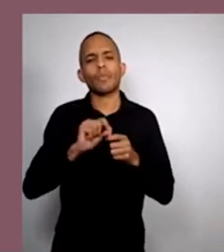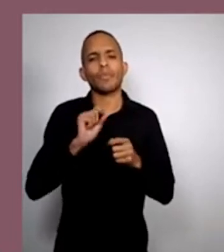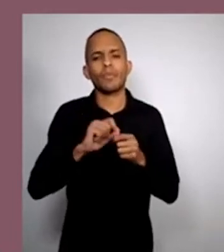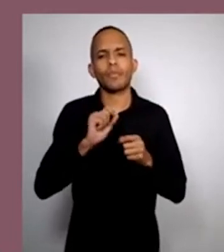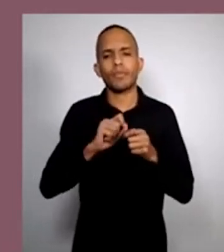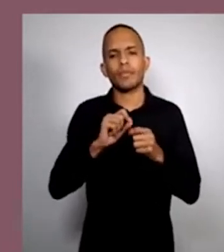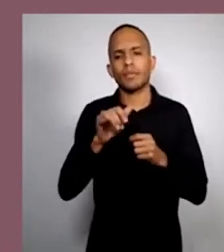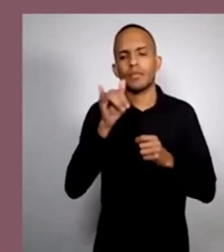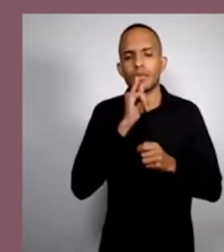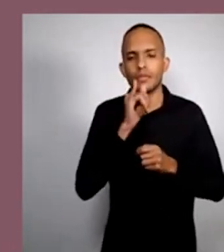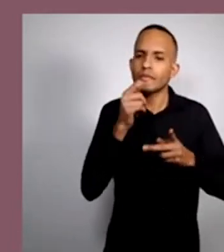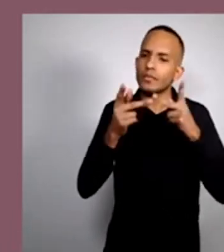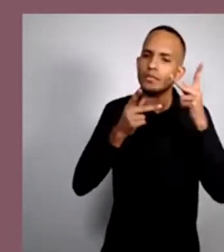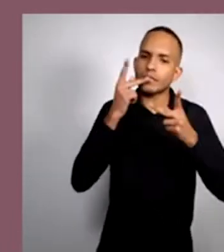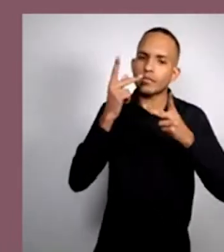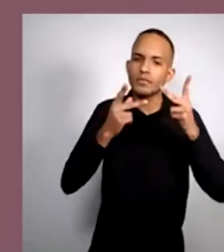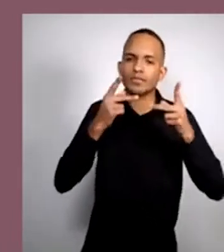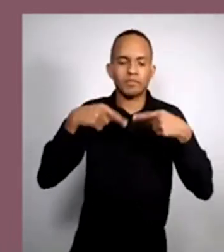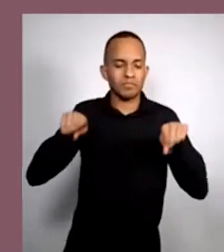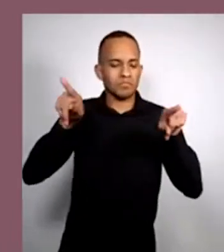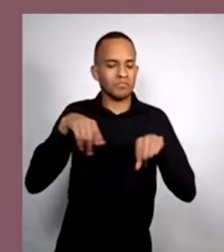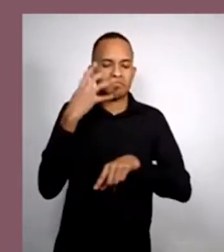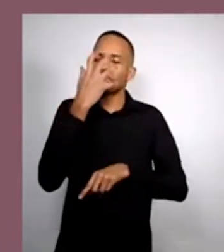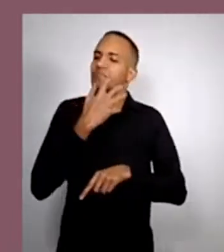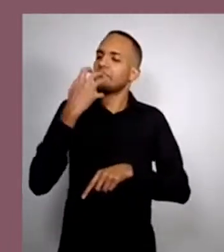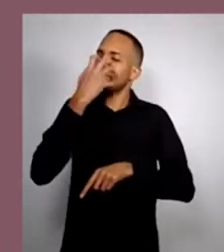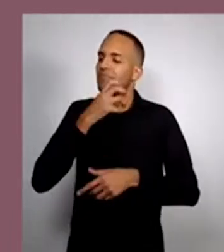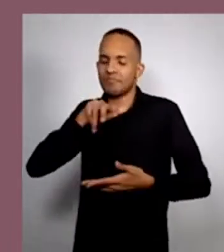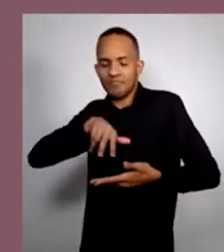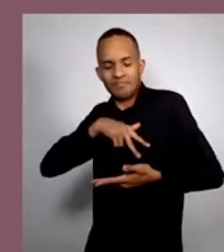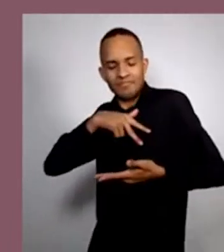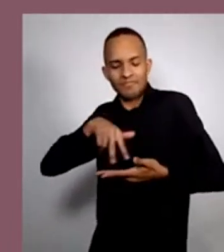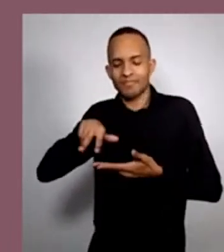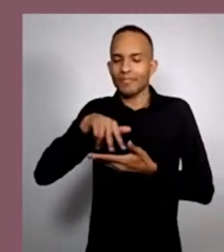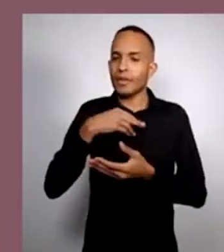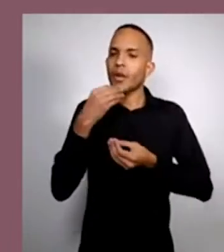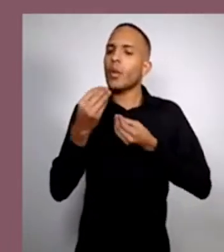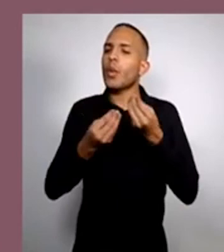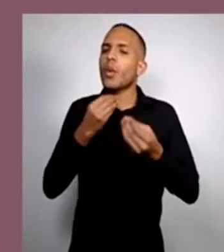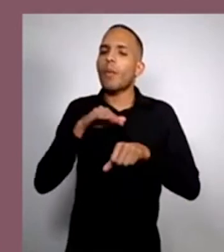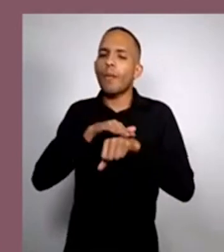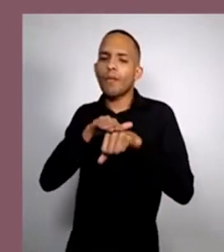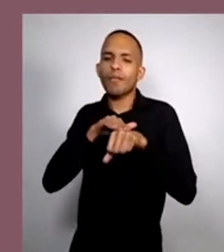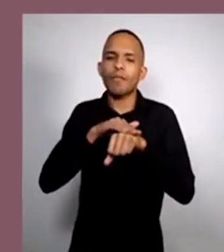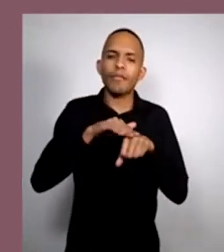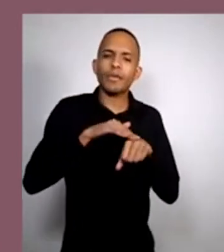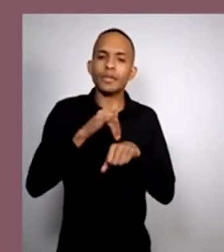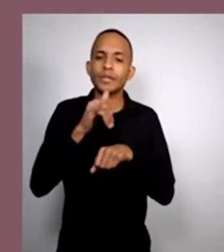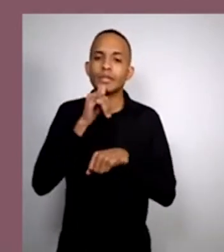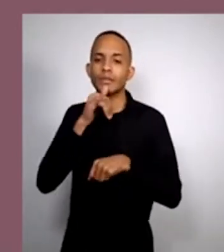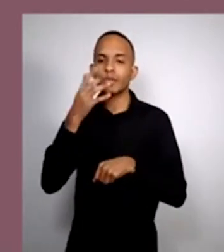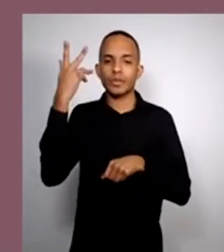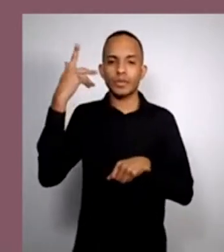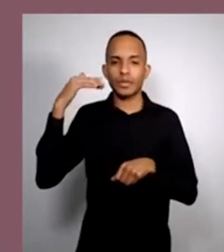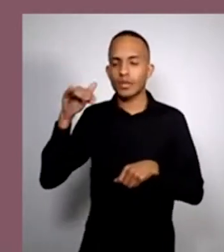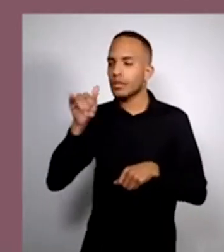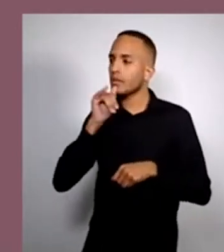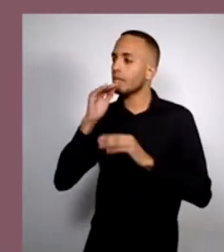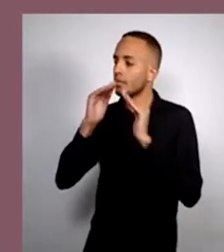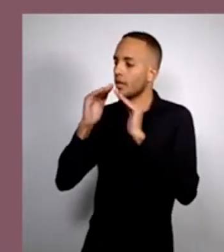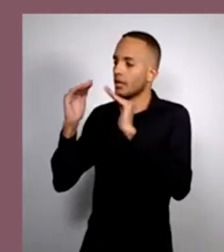Seja falando, cantando, dançando, pensando, conversando, seja com as crianças, seja com os